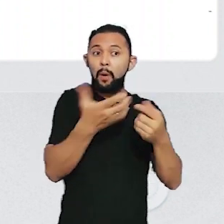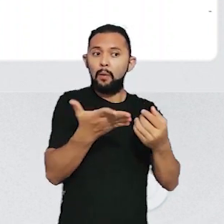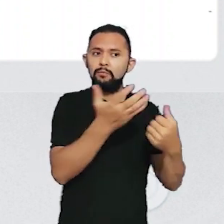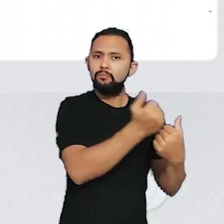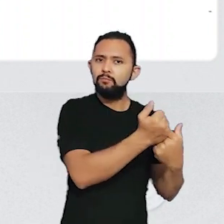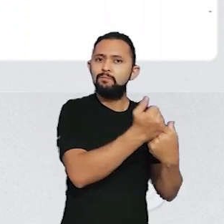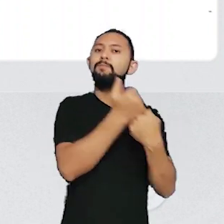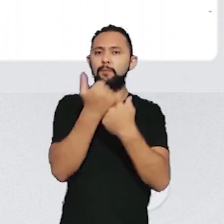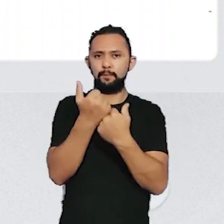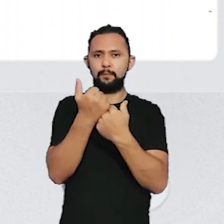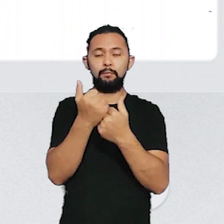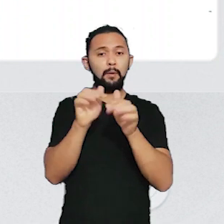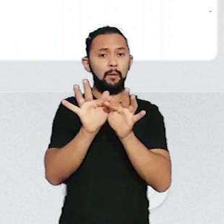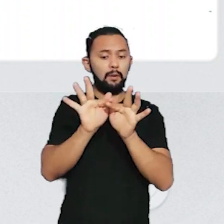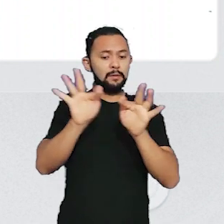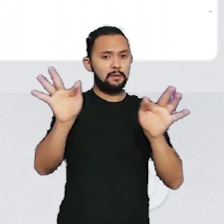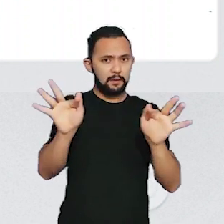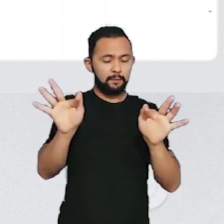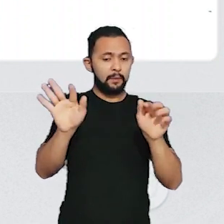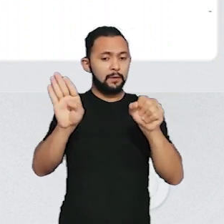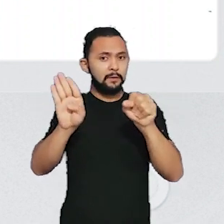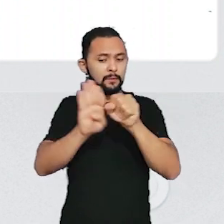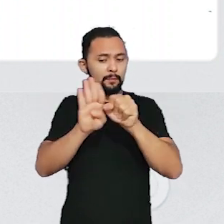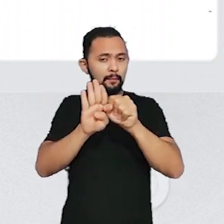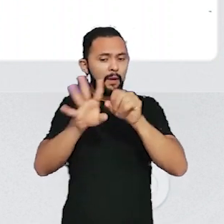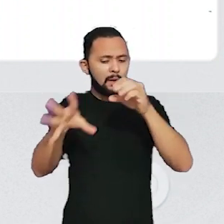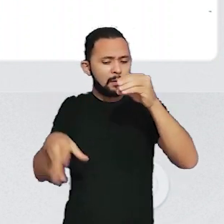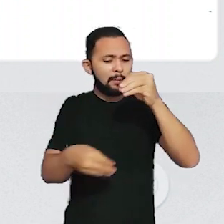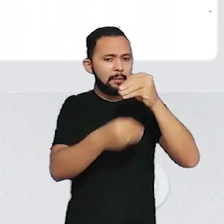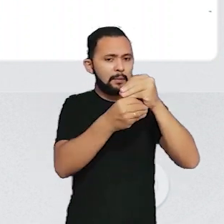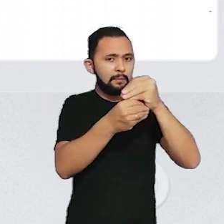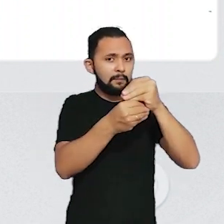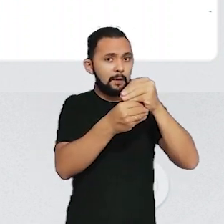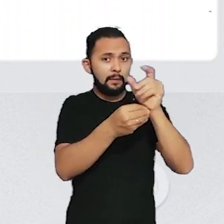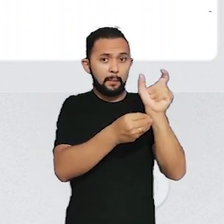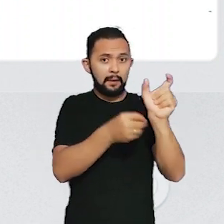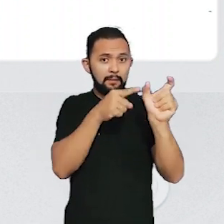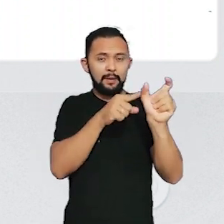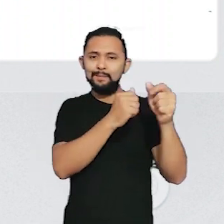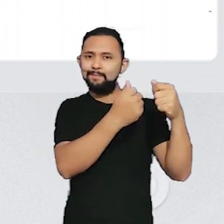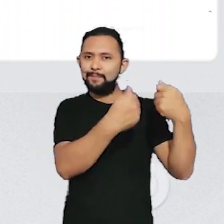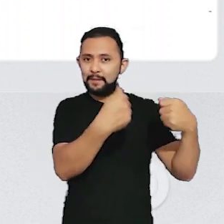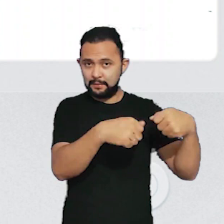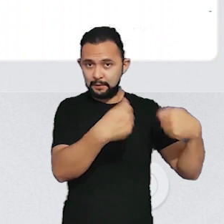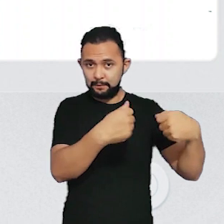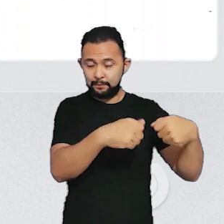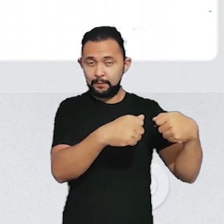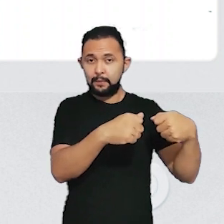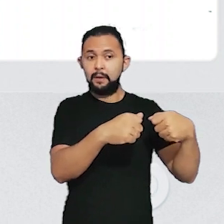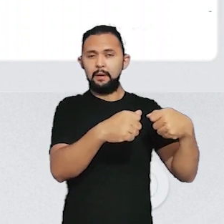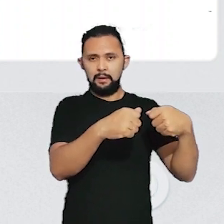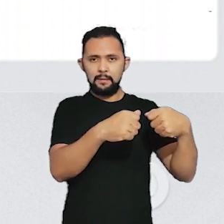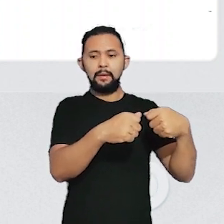a oração substantiva complementa o sentido da palavra necessidade, complementa o sentido do